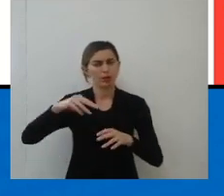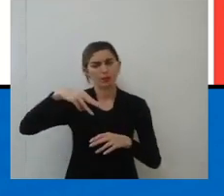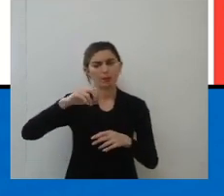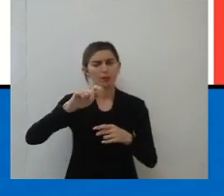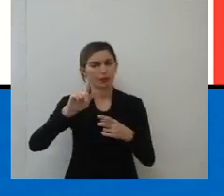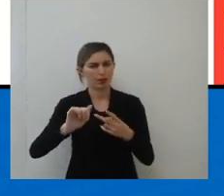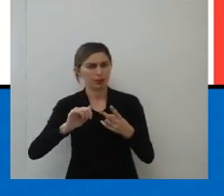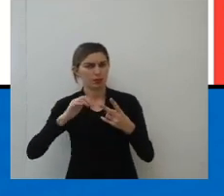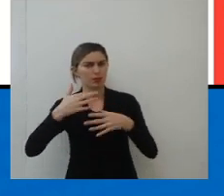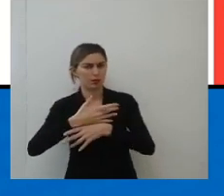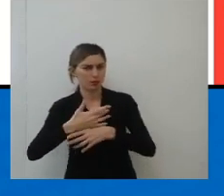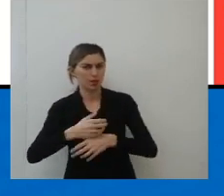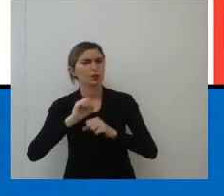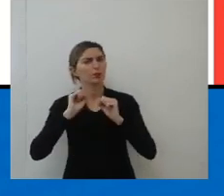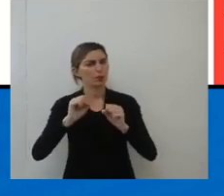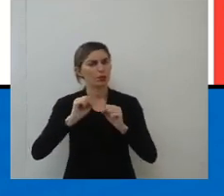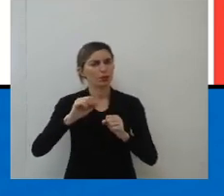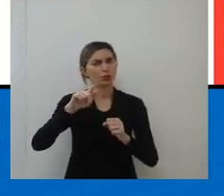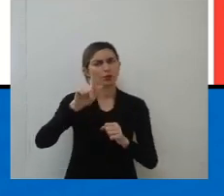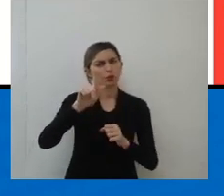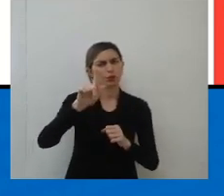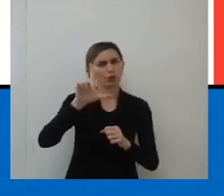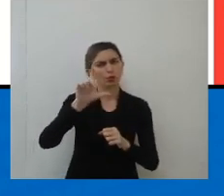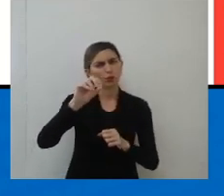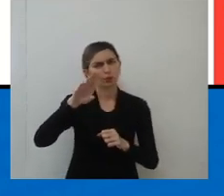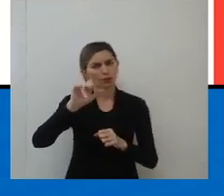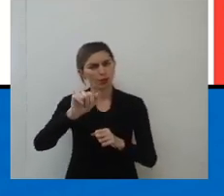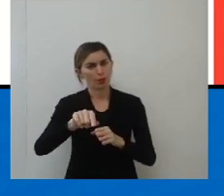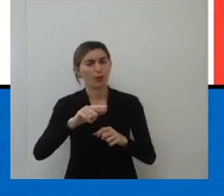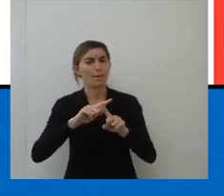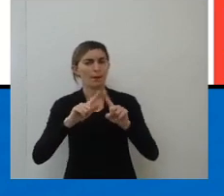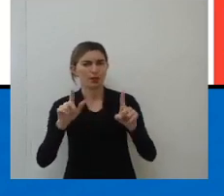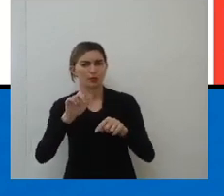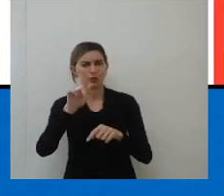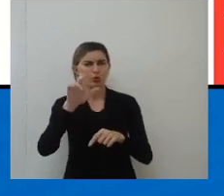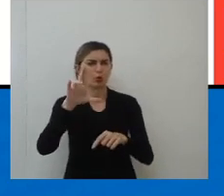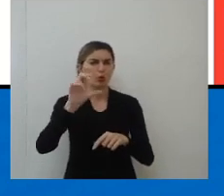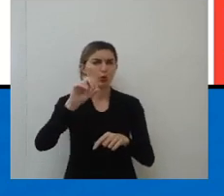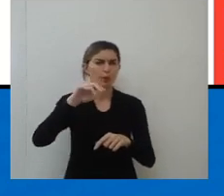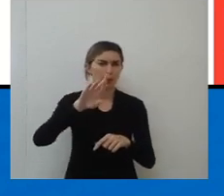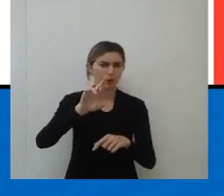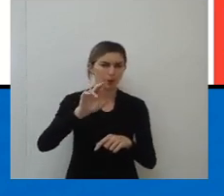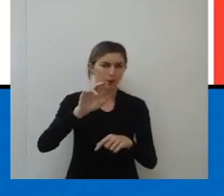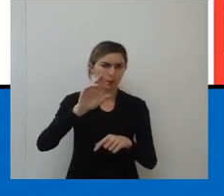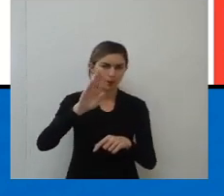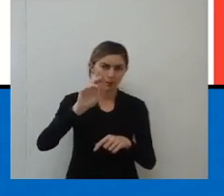cidade pode ser uma cidade global? Pode. Mas uma cidade global,